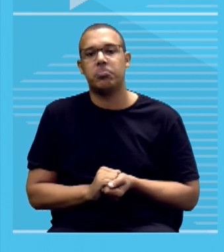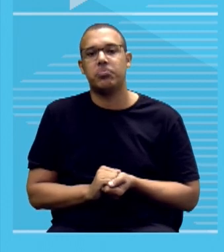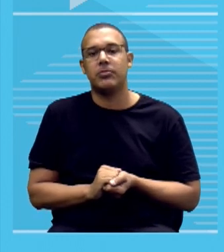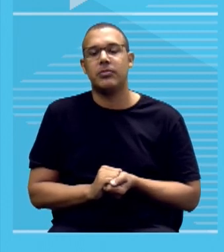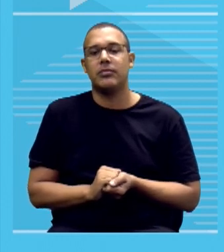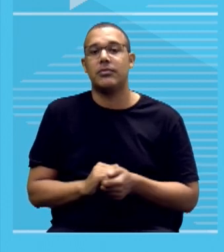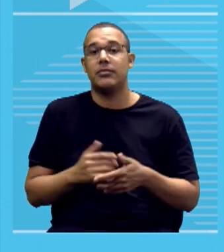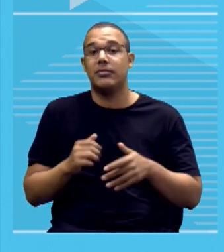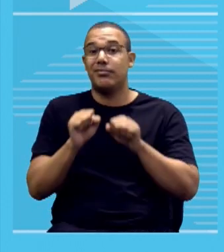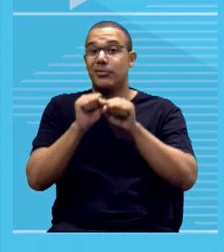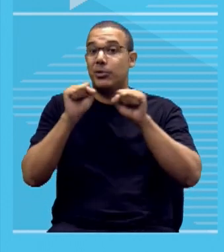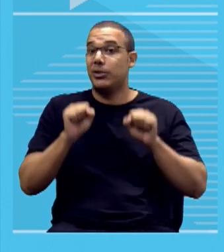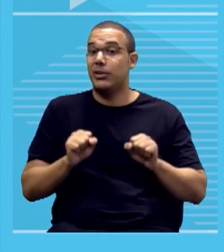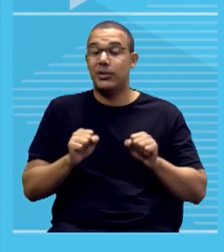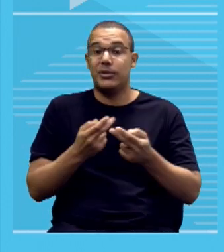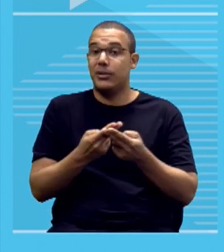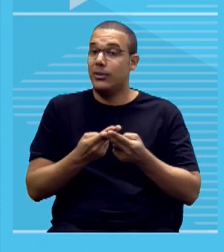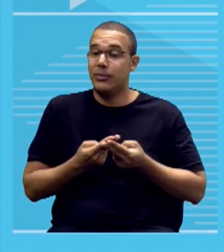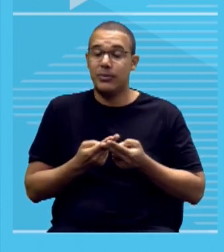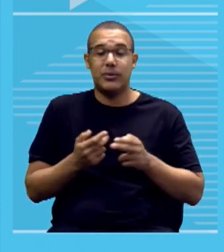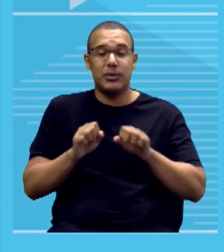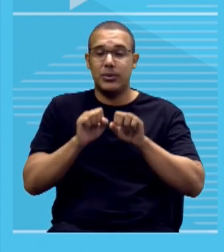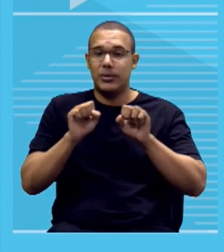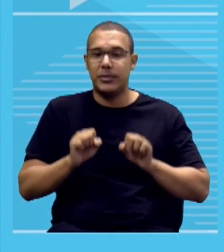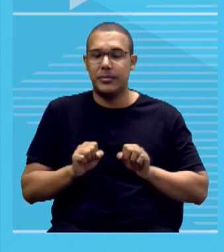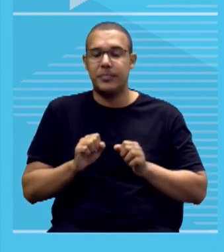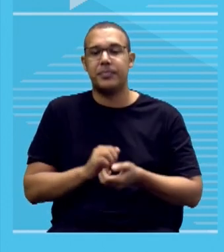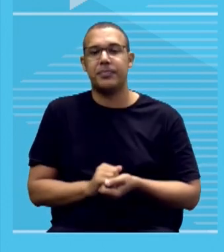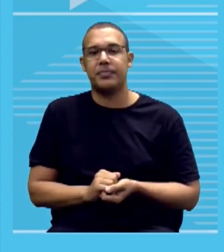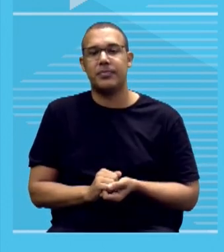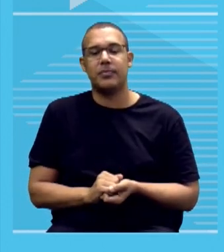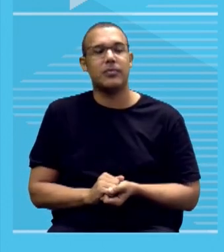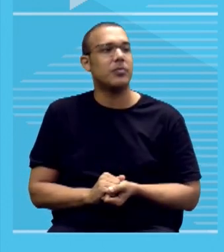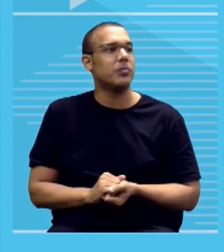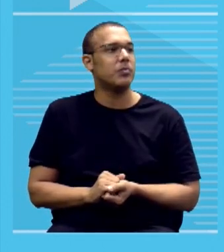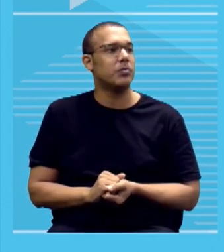Isso faz com que o sistema não funcione.